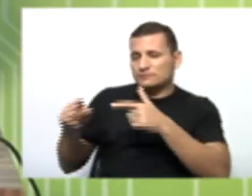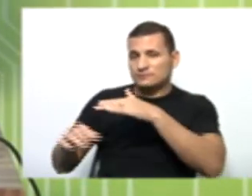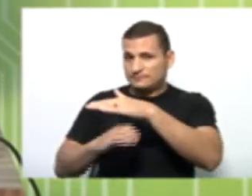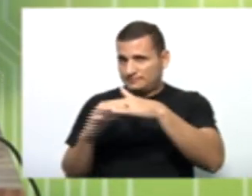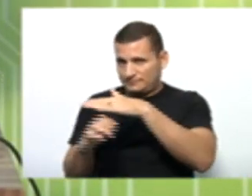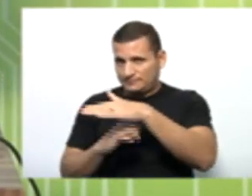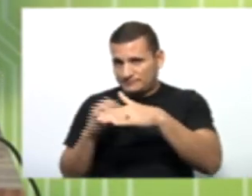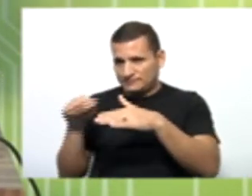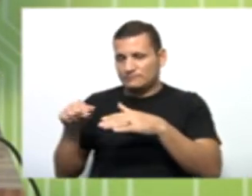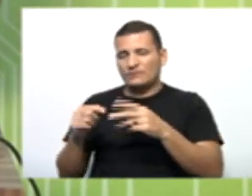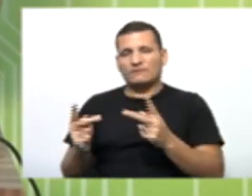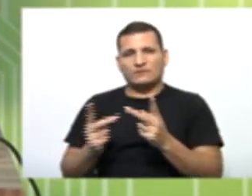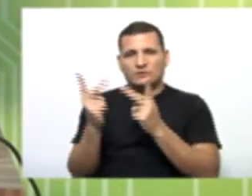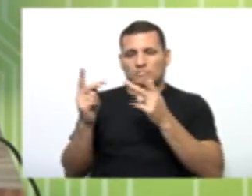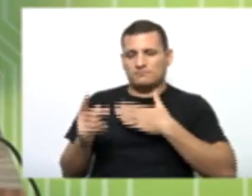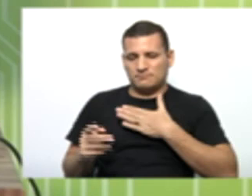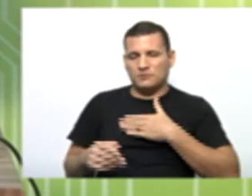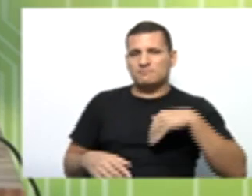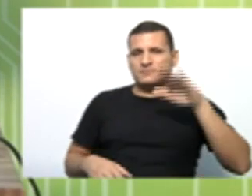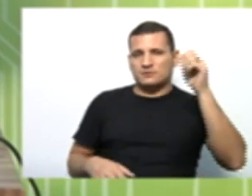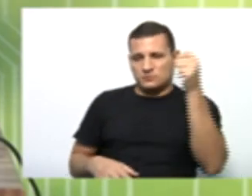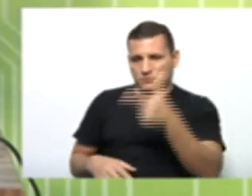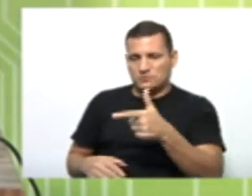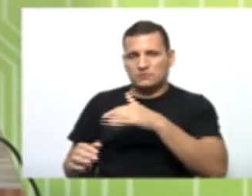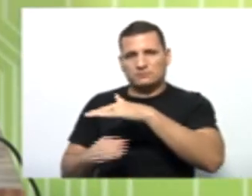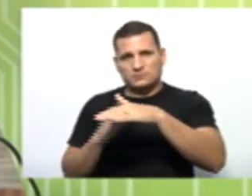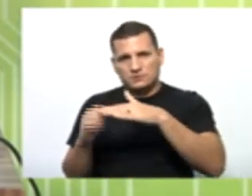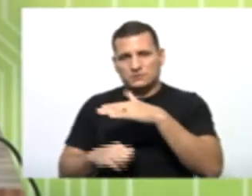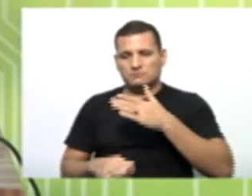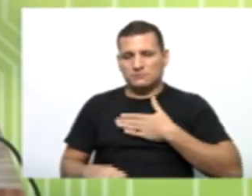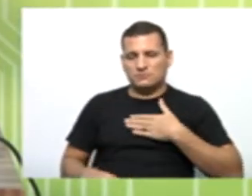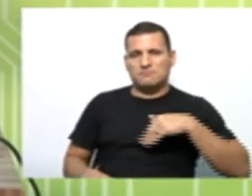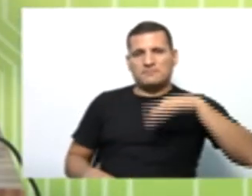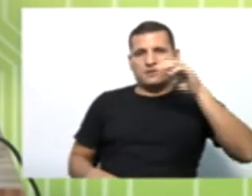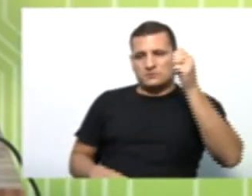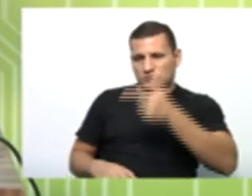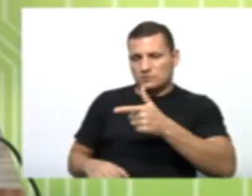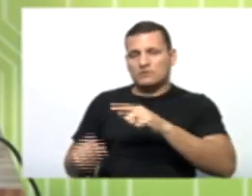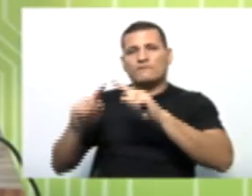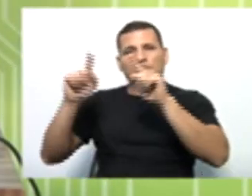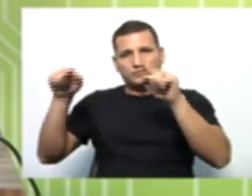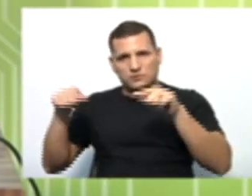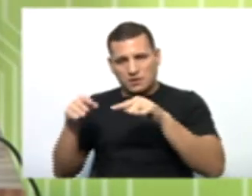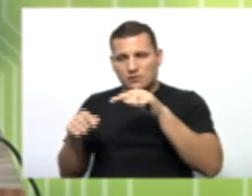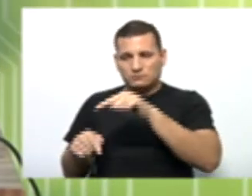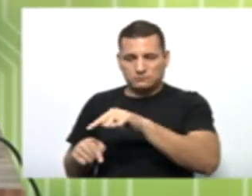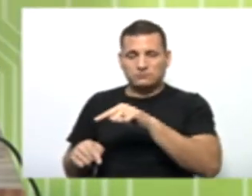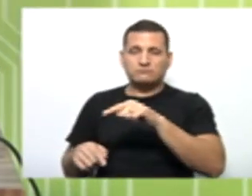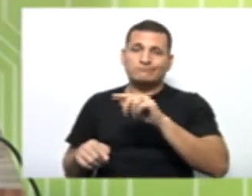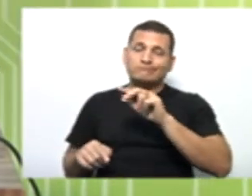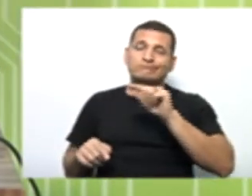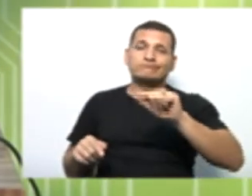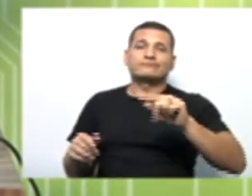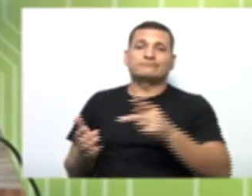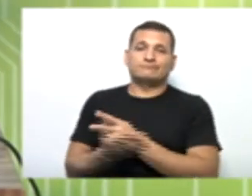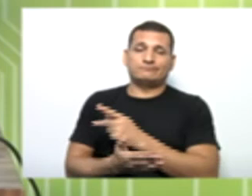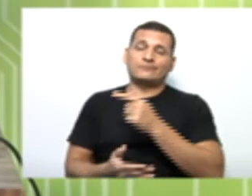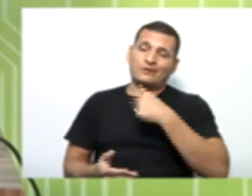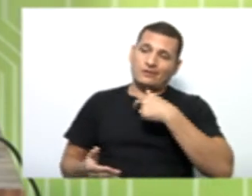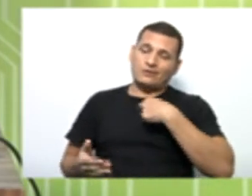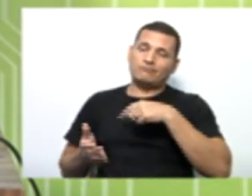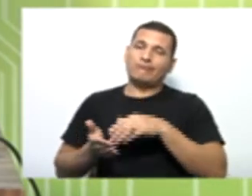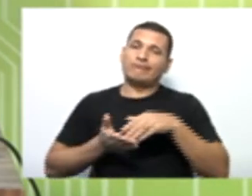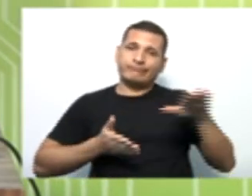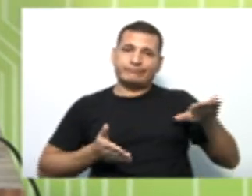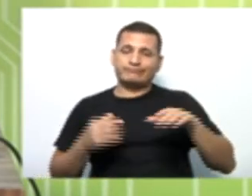dos valores que conduzem o comportamento dos funcionários de uma empresa, é evidentemente que a tendência é que eu não permaneça muito